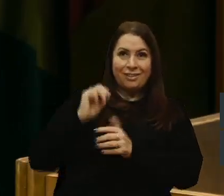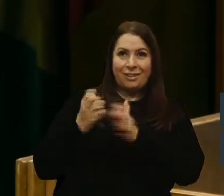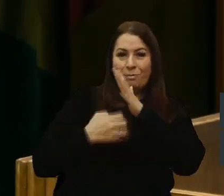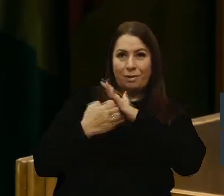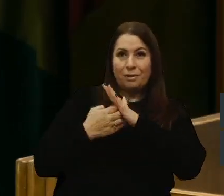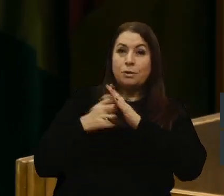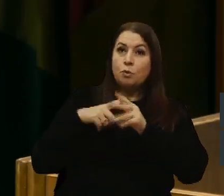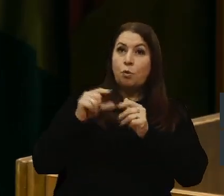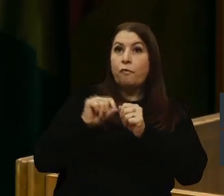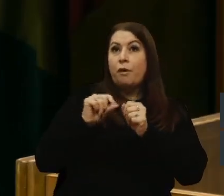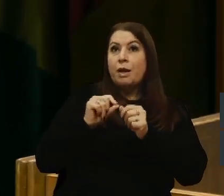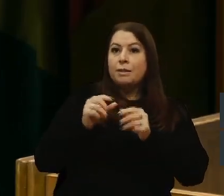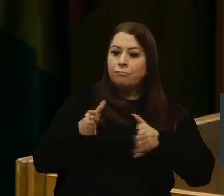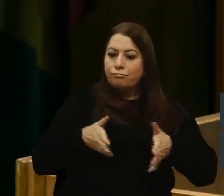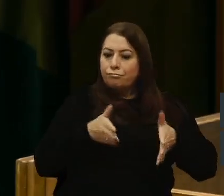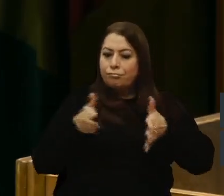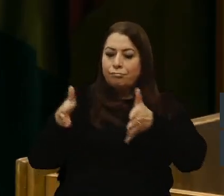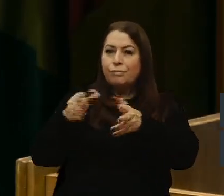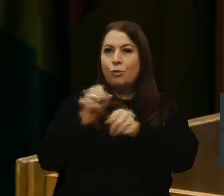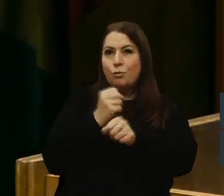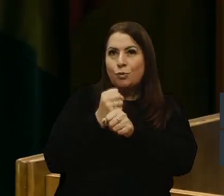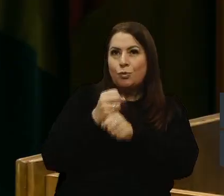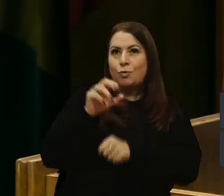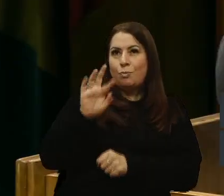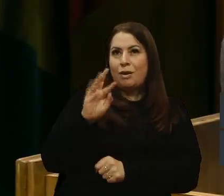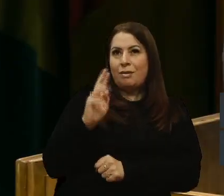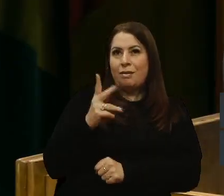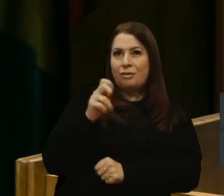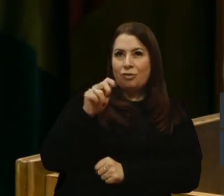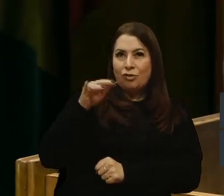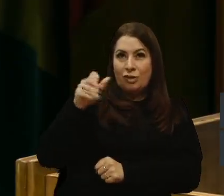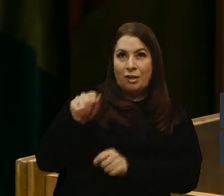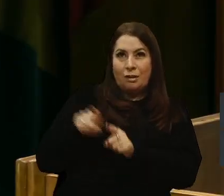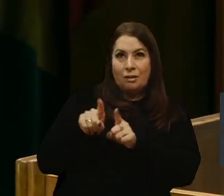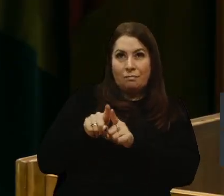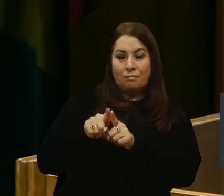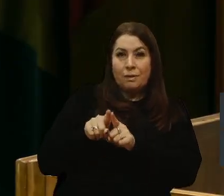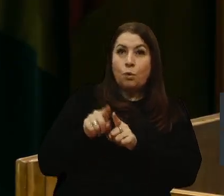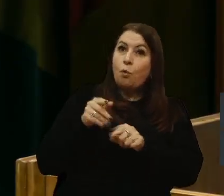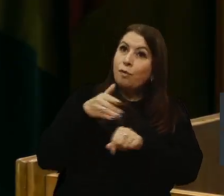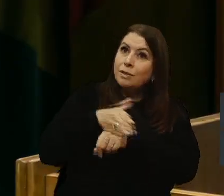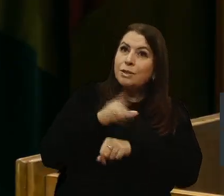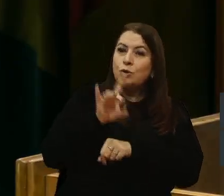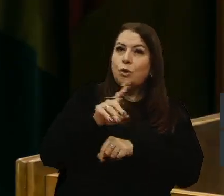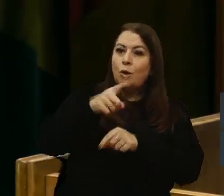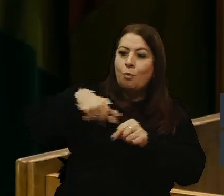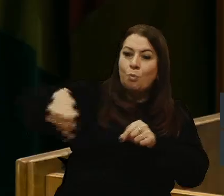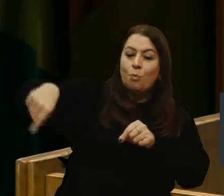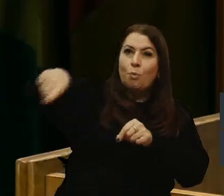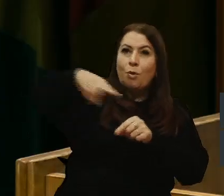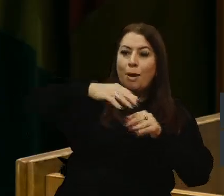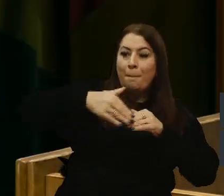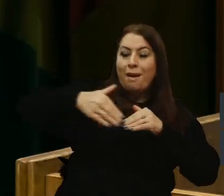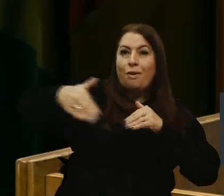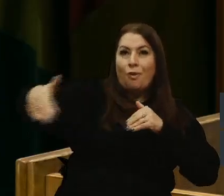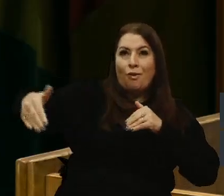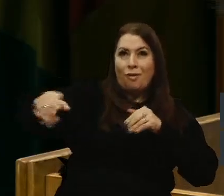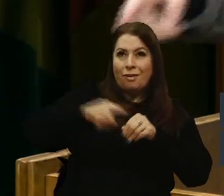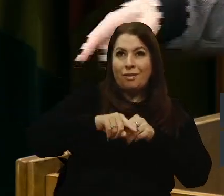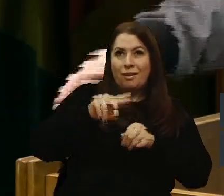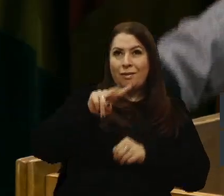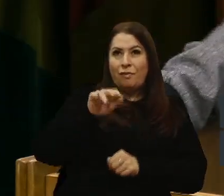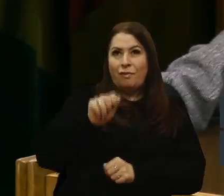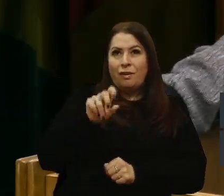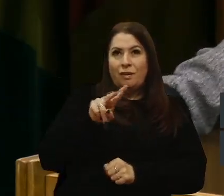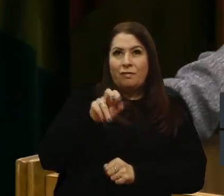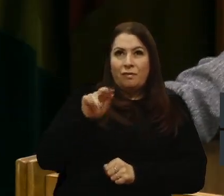constrói uma trincheira ou se determina que o acesso exclusivo vai se dar pela rotatória estendida do Vila